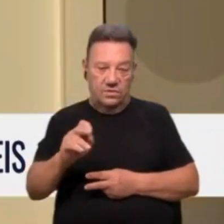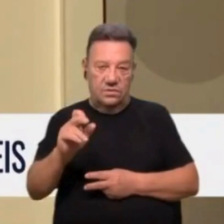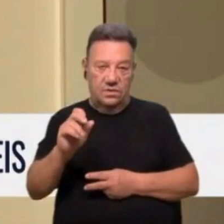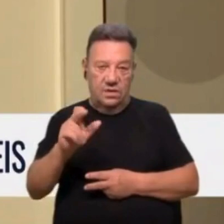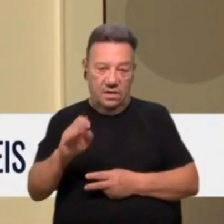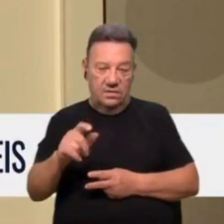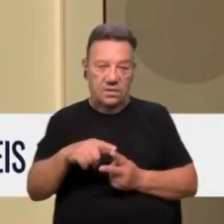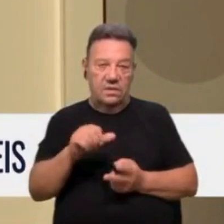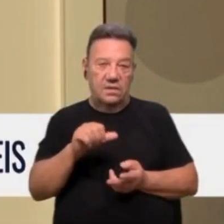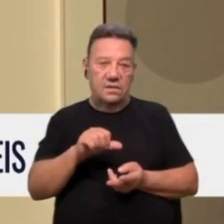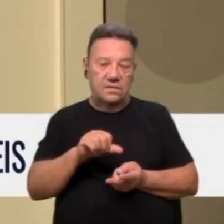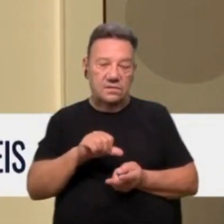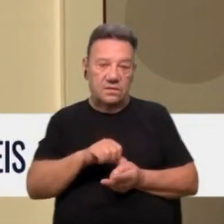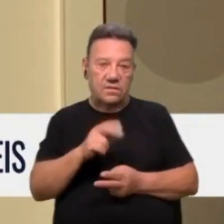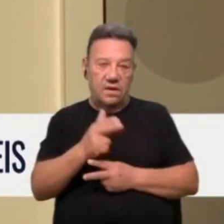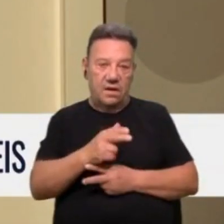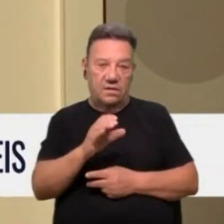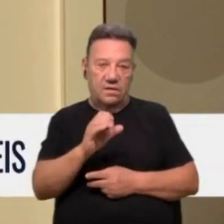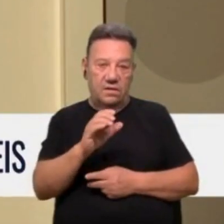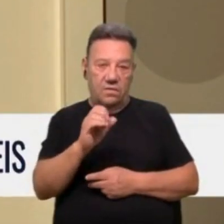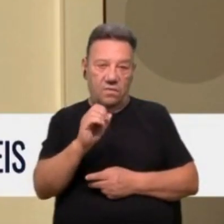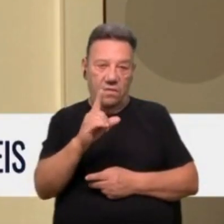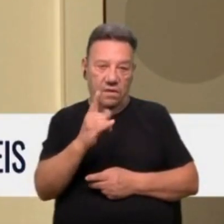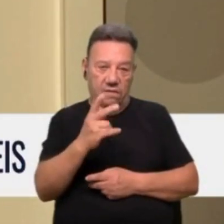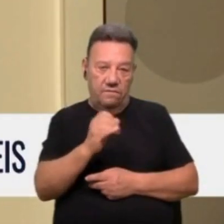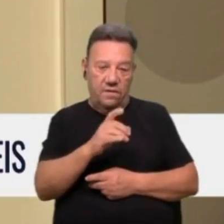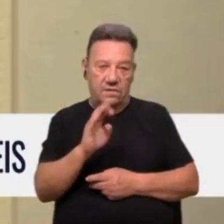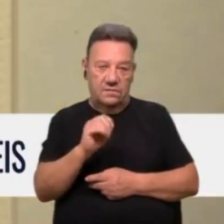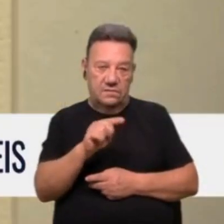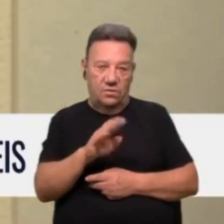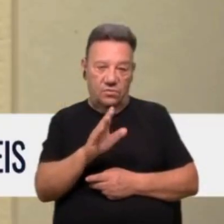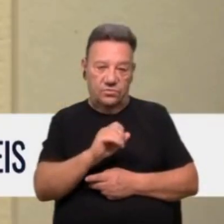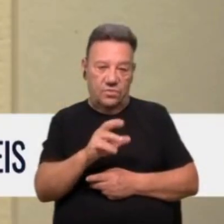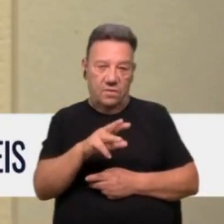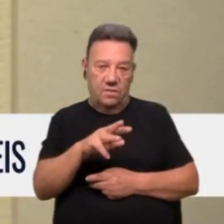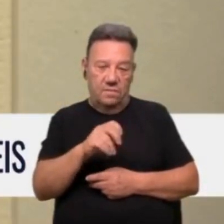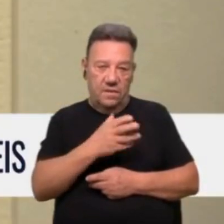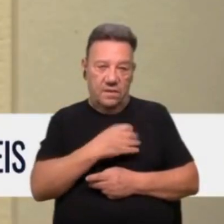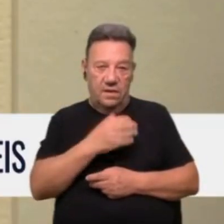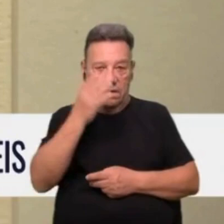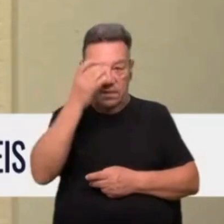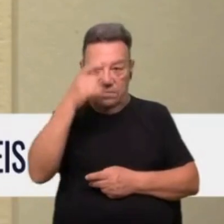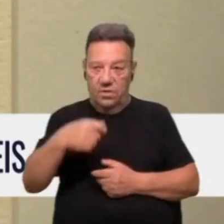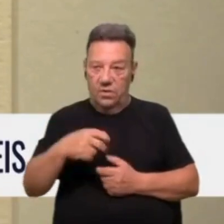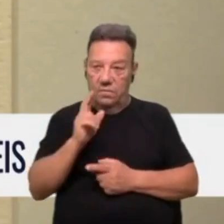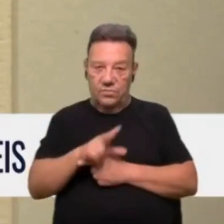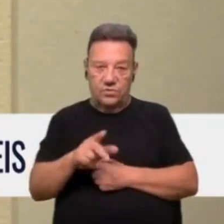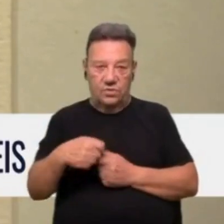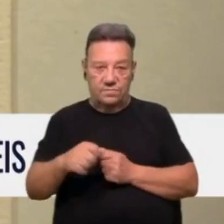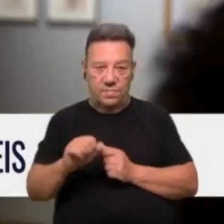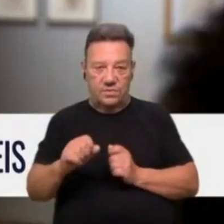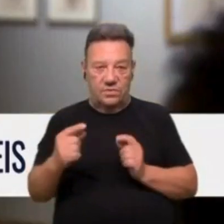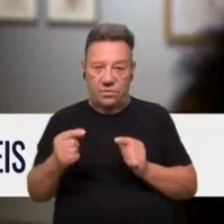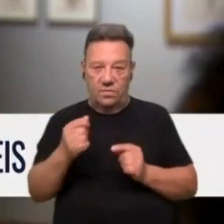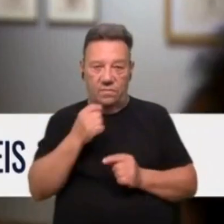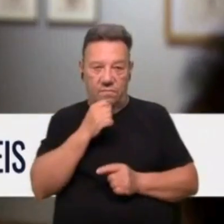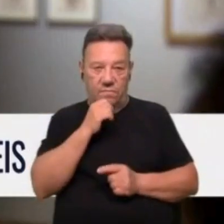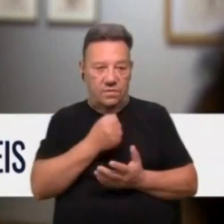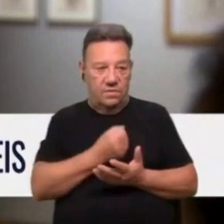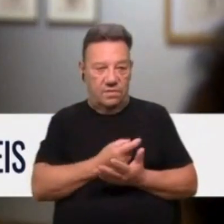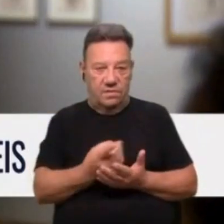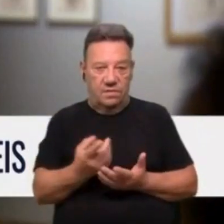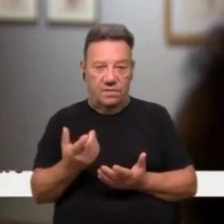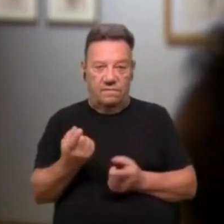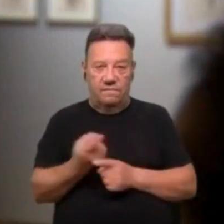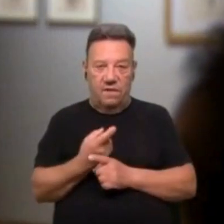Oliva de São João da Madeira. Entendemos que o museu deve ser um espaço de discussão, um espaço polifónico, onde possam entrar